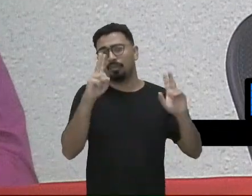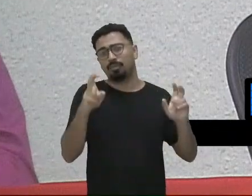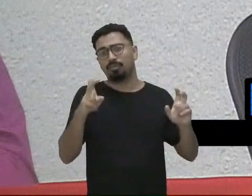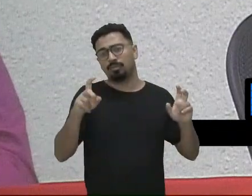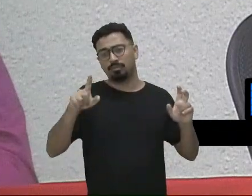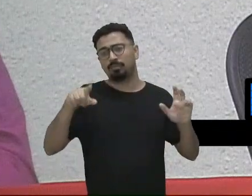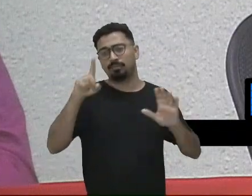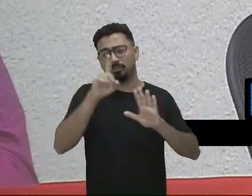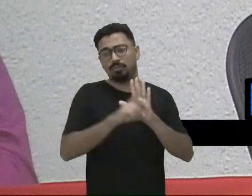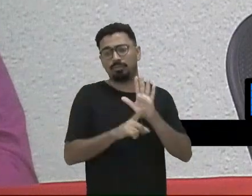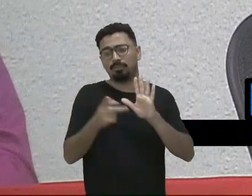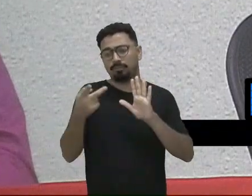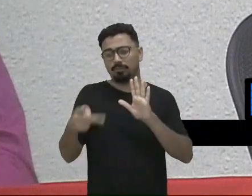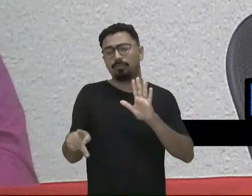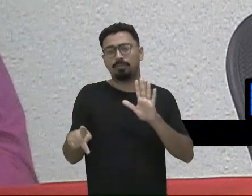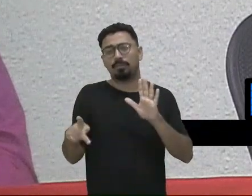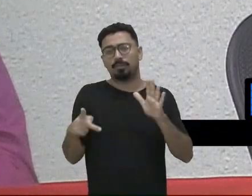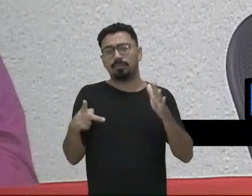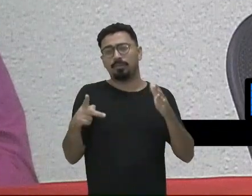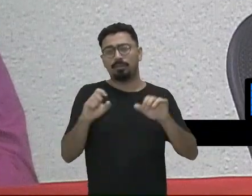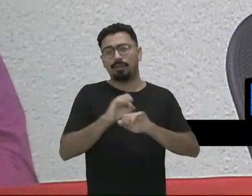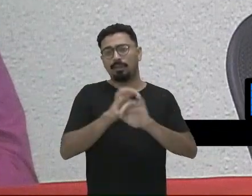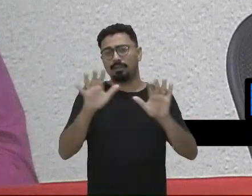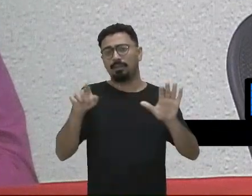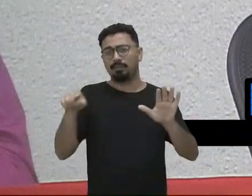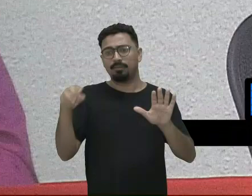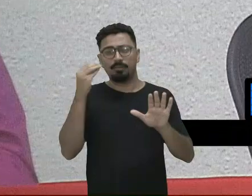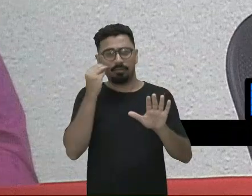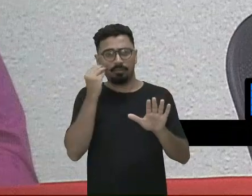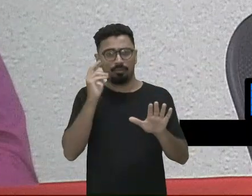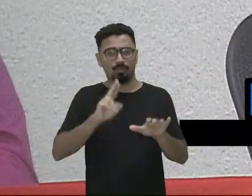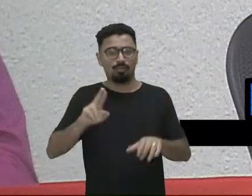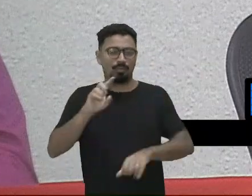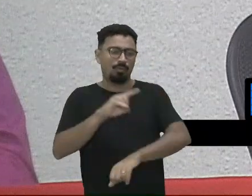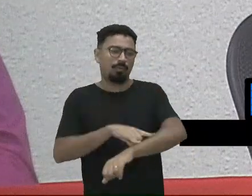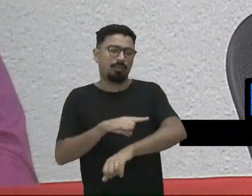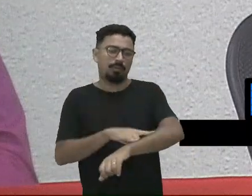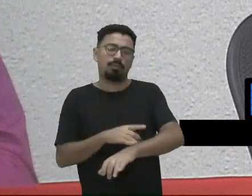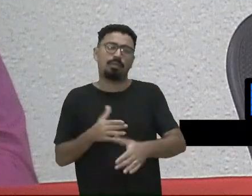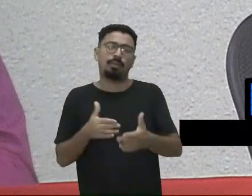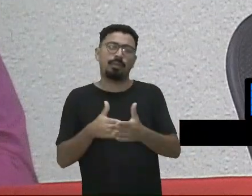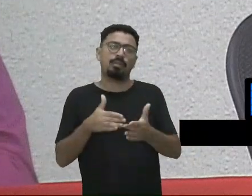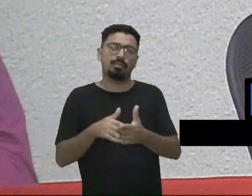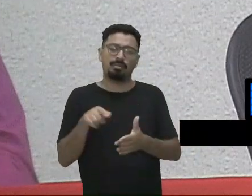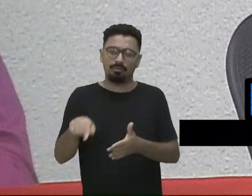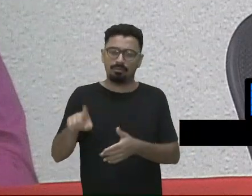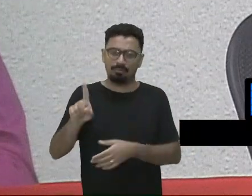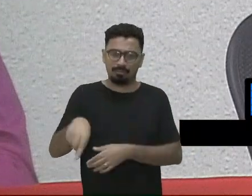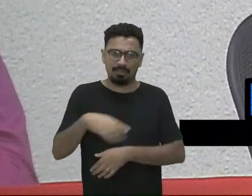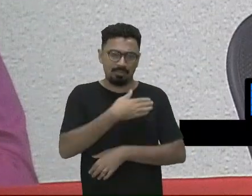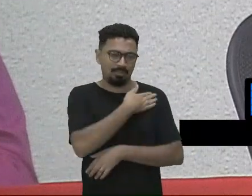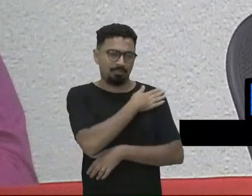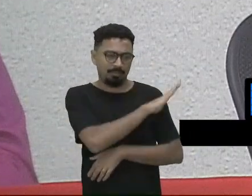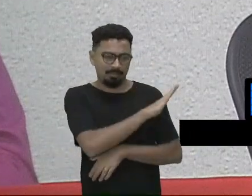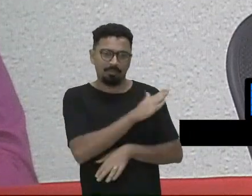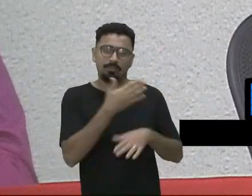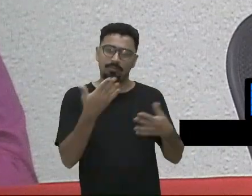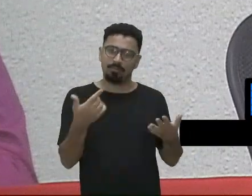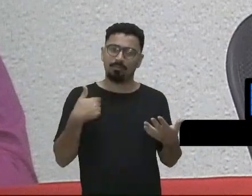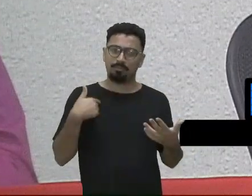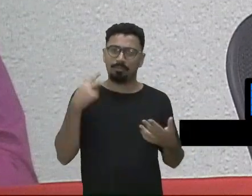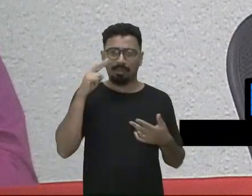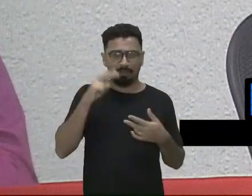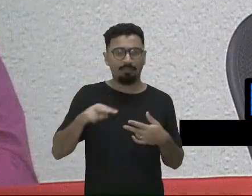um direito escancarado. Bom, a pessoa tentou usar o banheiro, ela foi impedida. Isso é discriminatório? Ao meu ver,